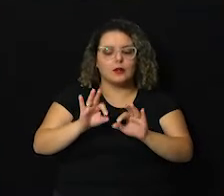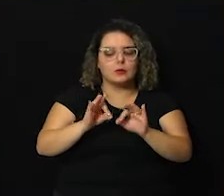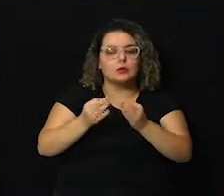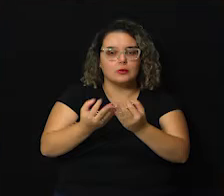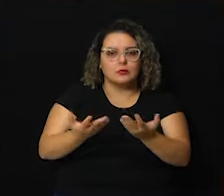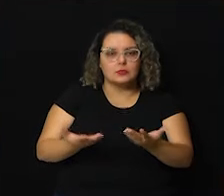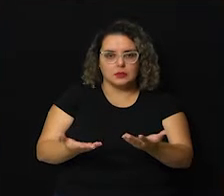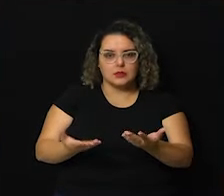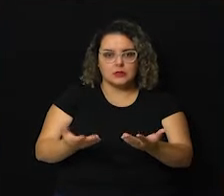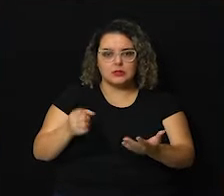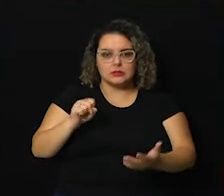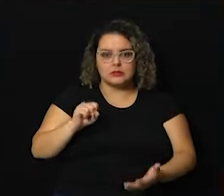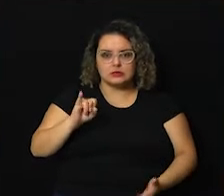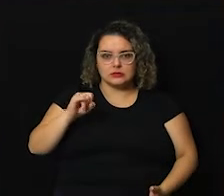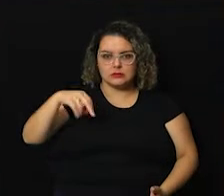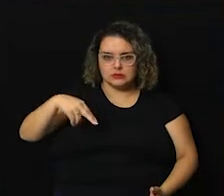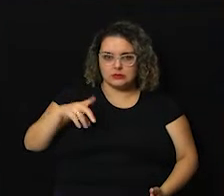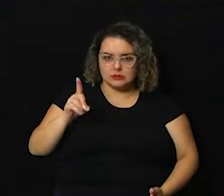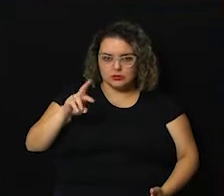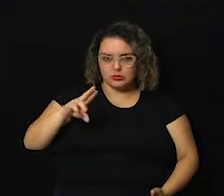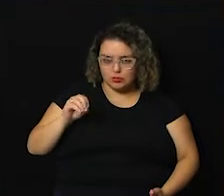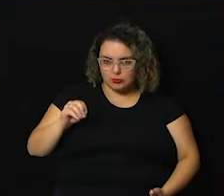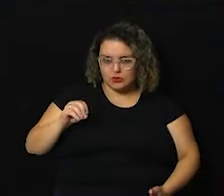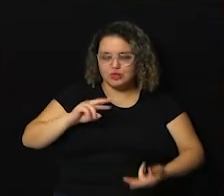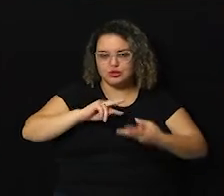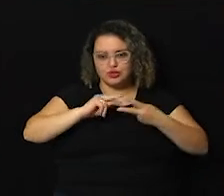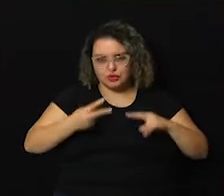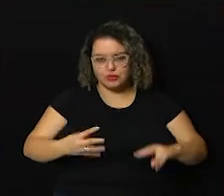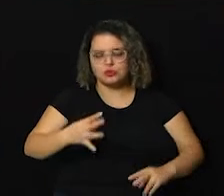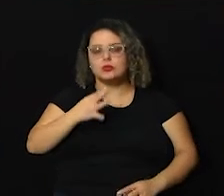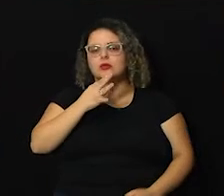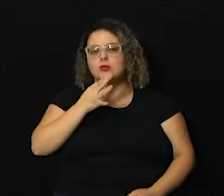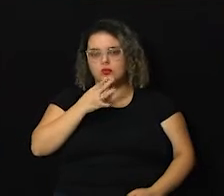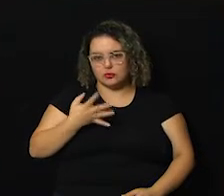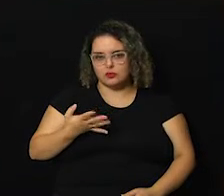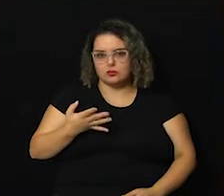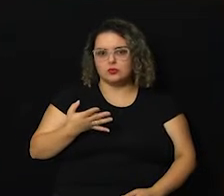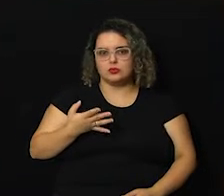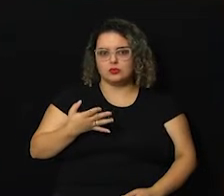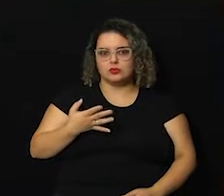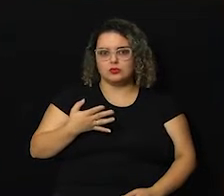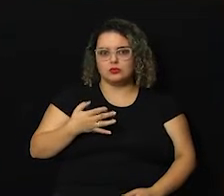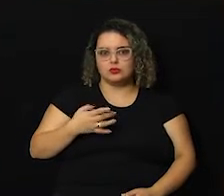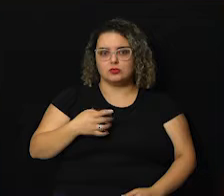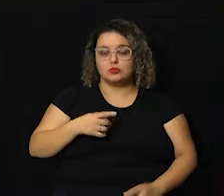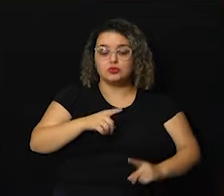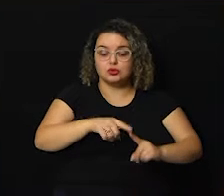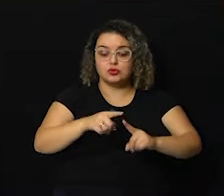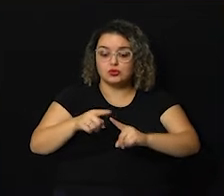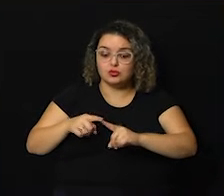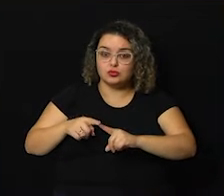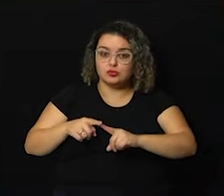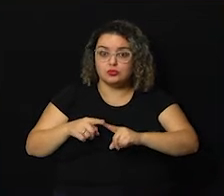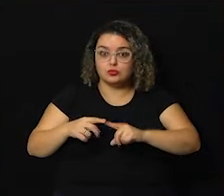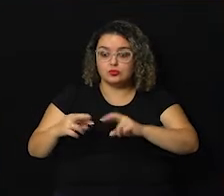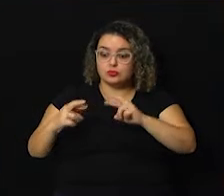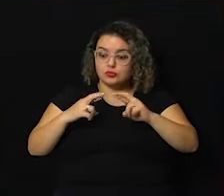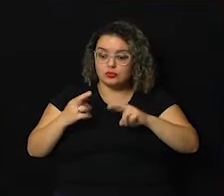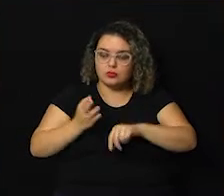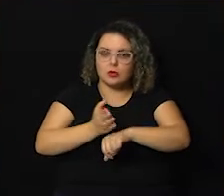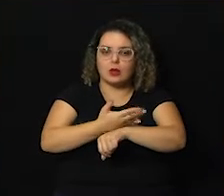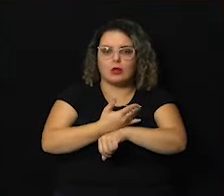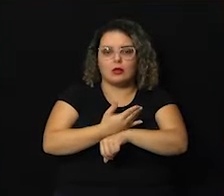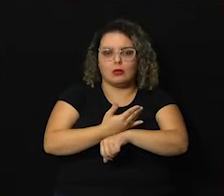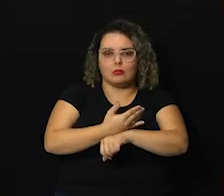uma família que tem uma síndrome genética conhecida, a gente estabelece métodos de rastreamento precoces